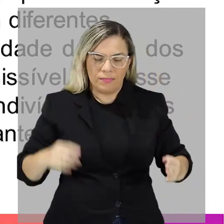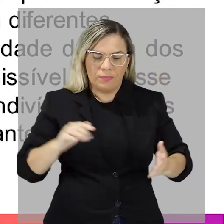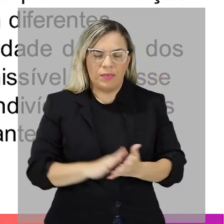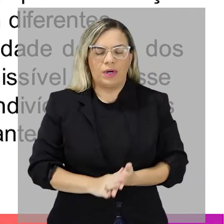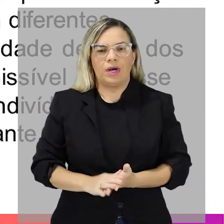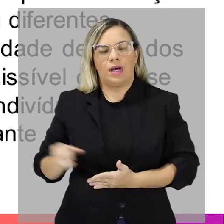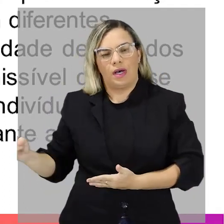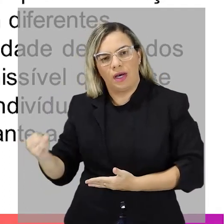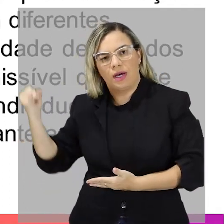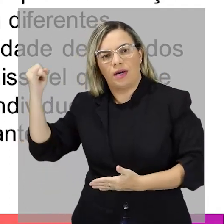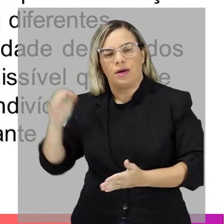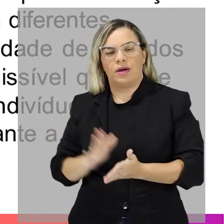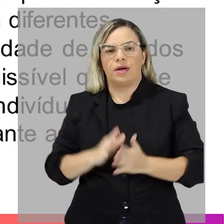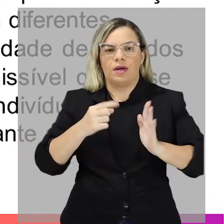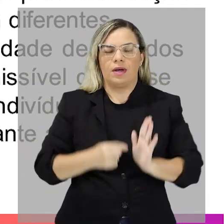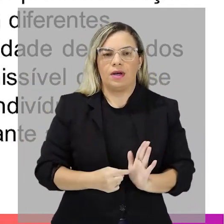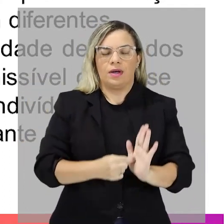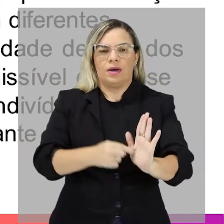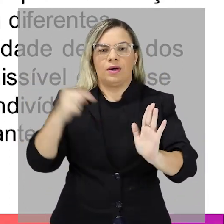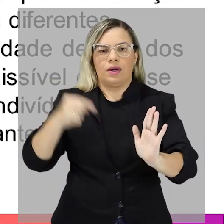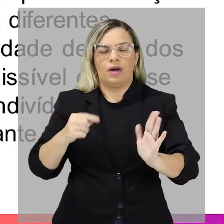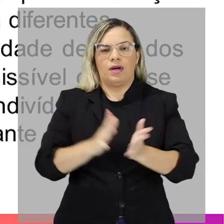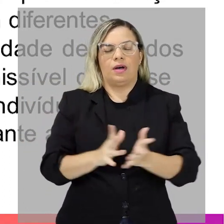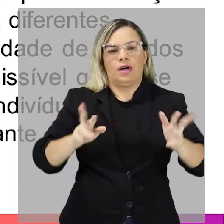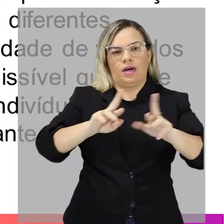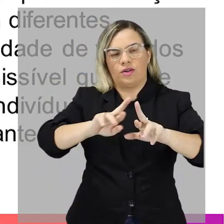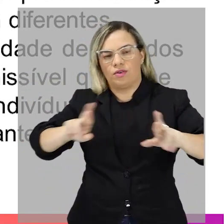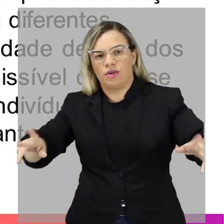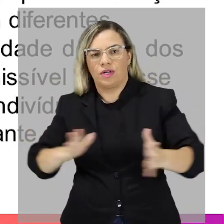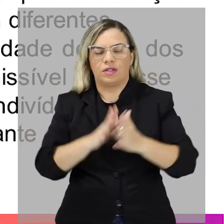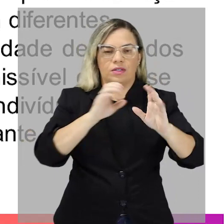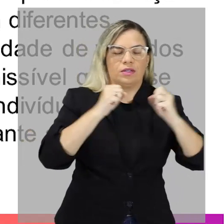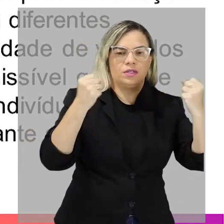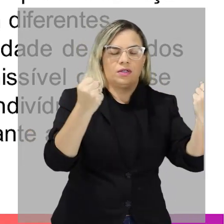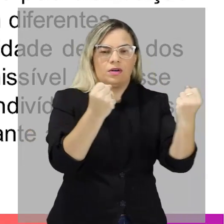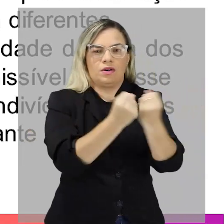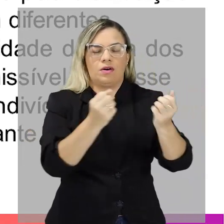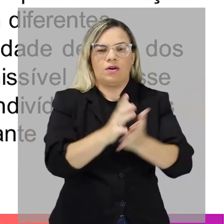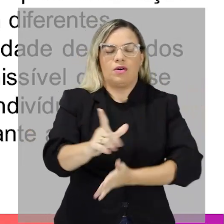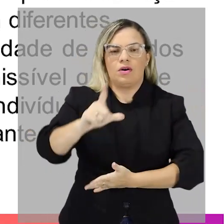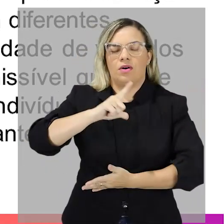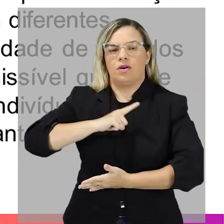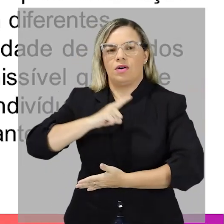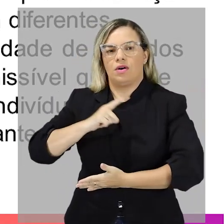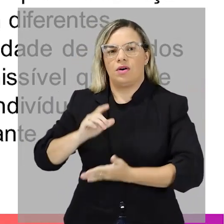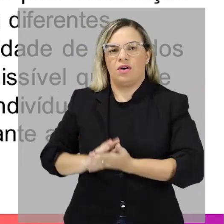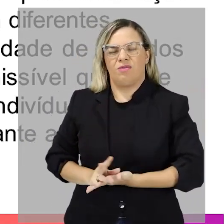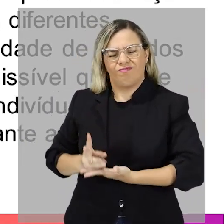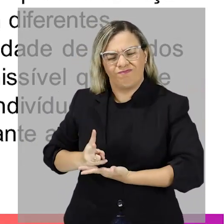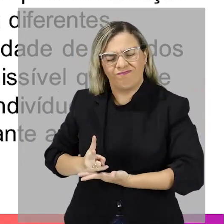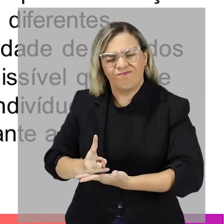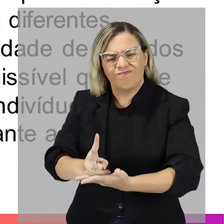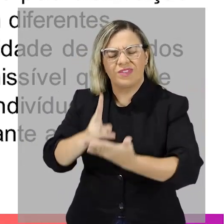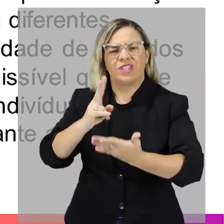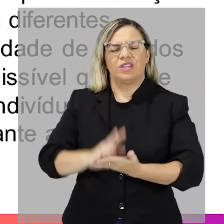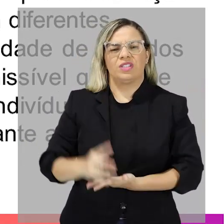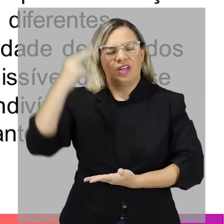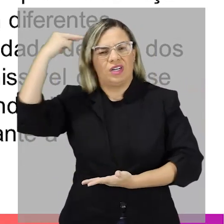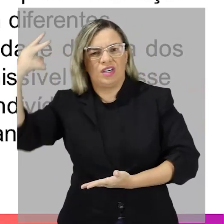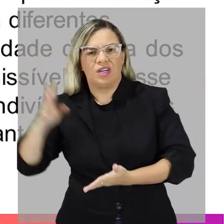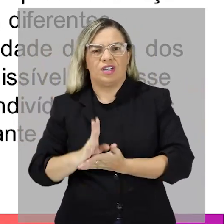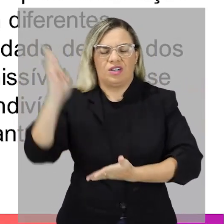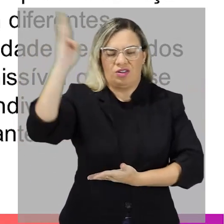imprescindível destacar as disparidades sociais existentes ao longo da história brasileira.